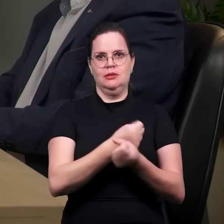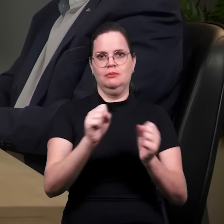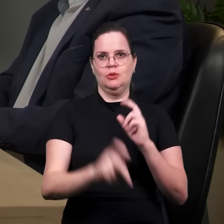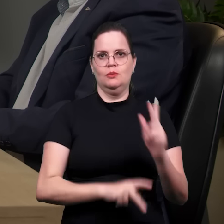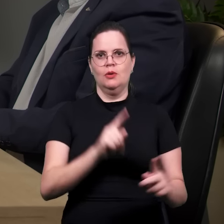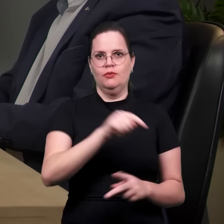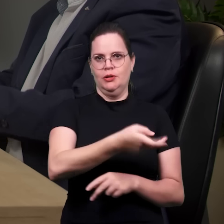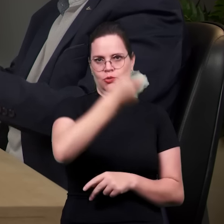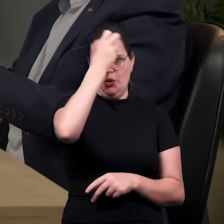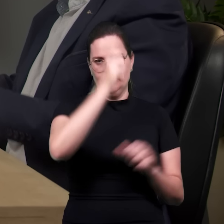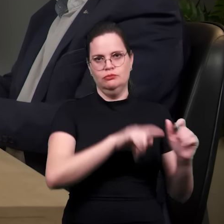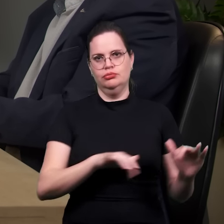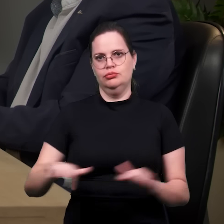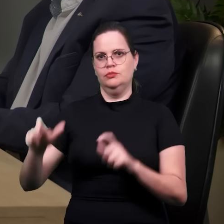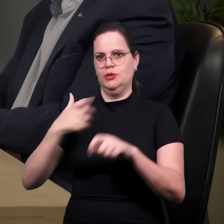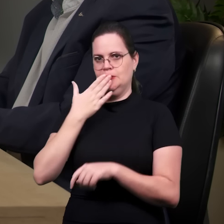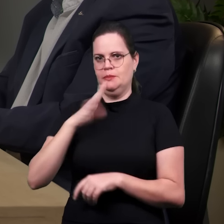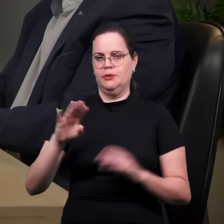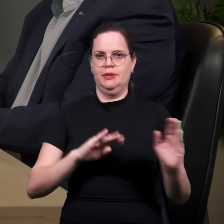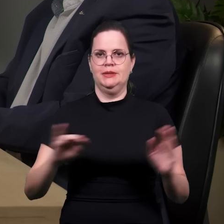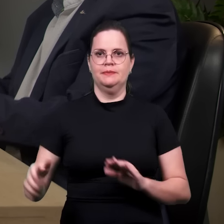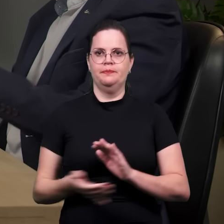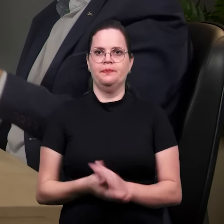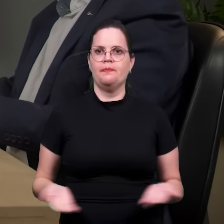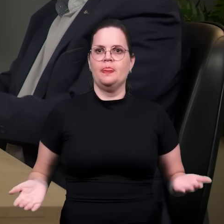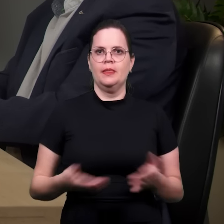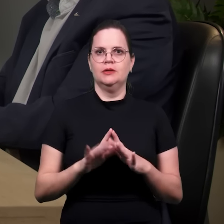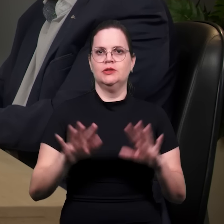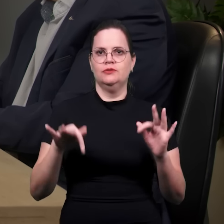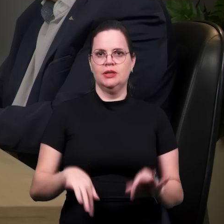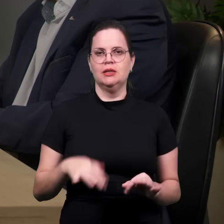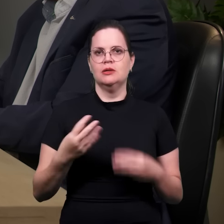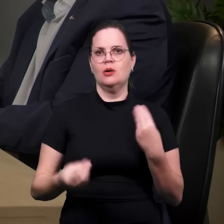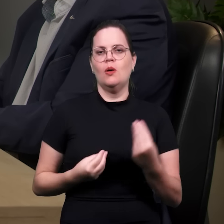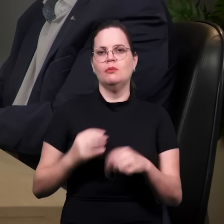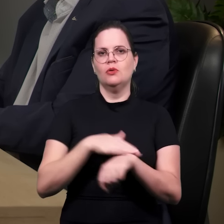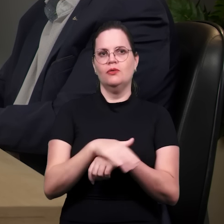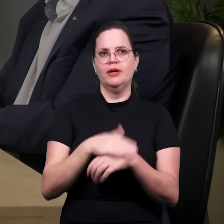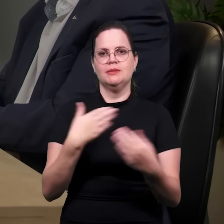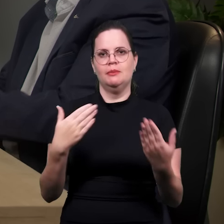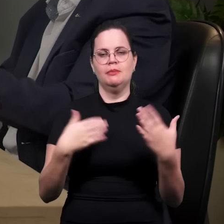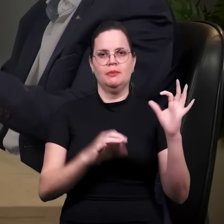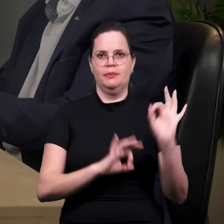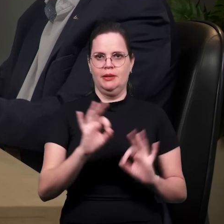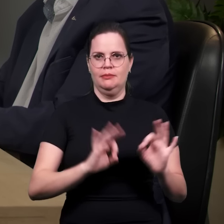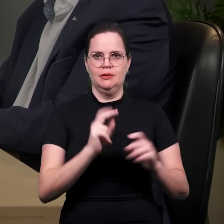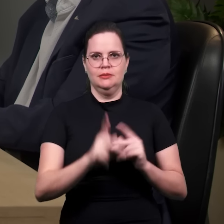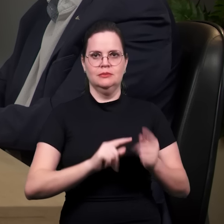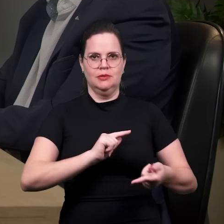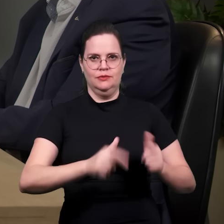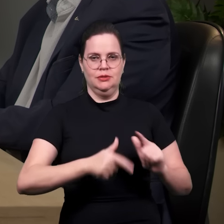William, esta abordagem de todo o preparo de Israel, né? Esse momento que o